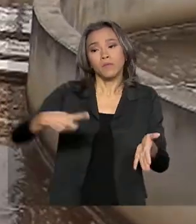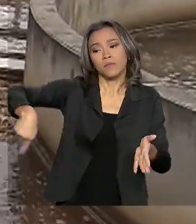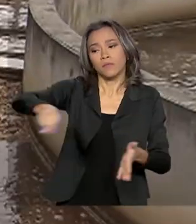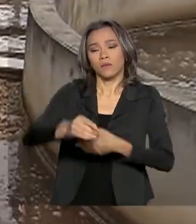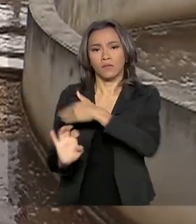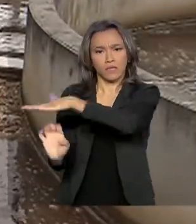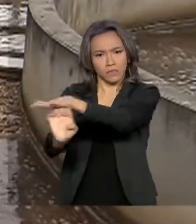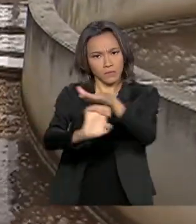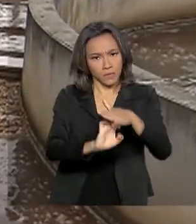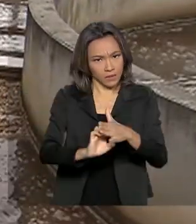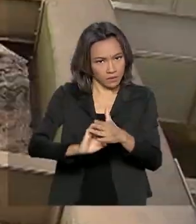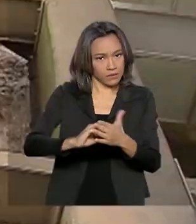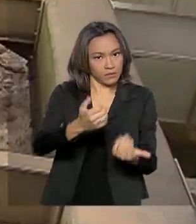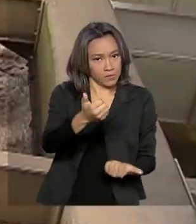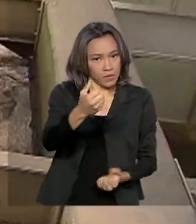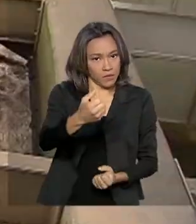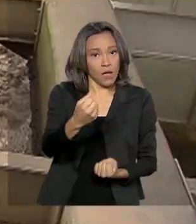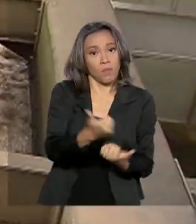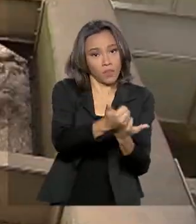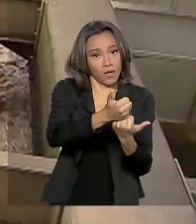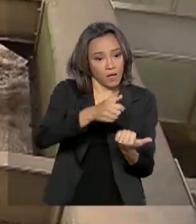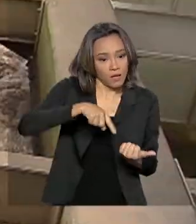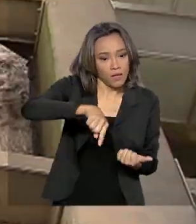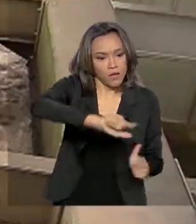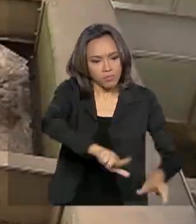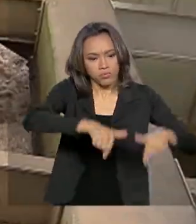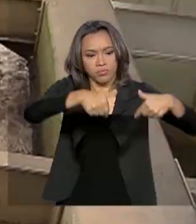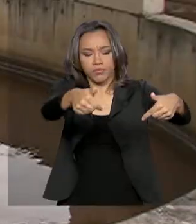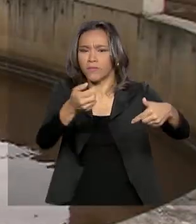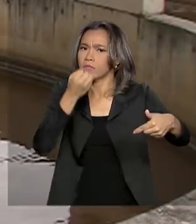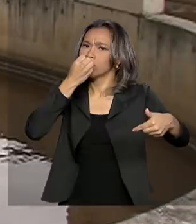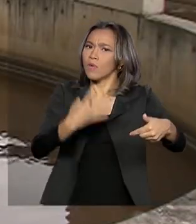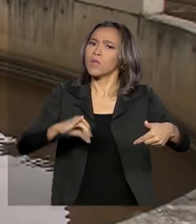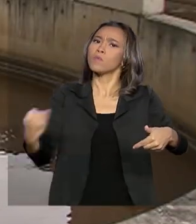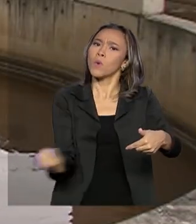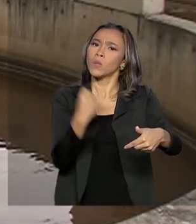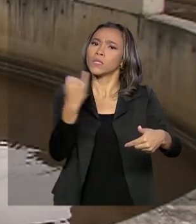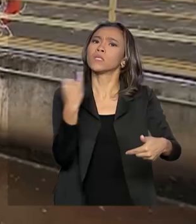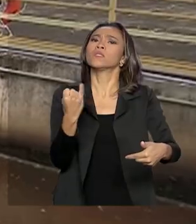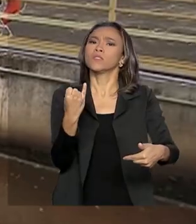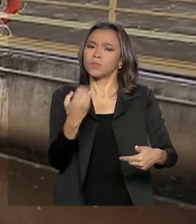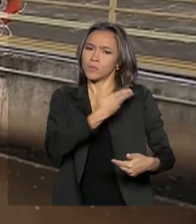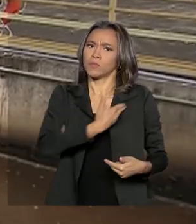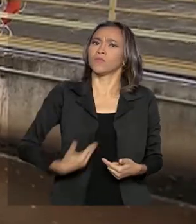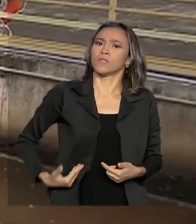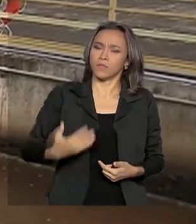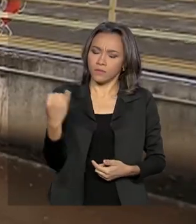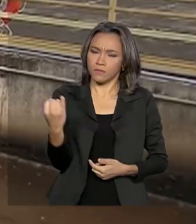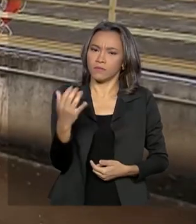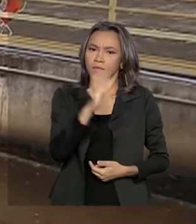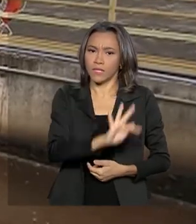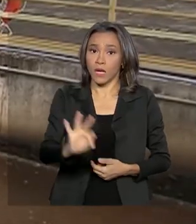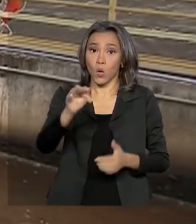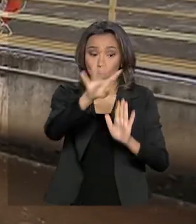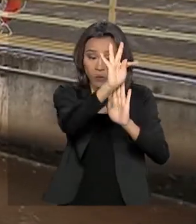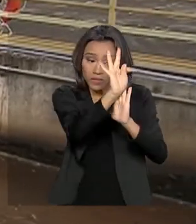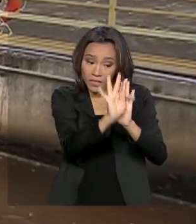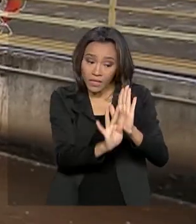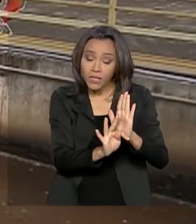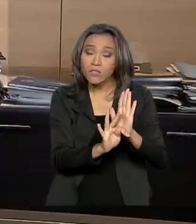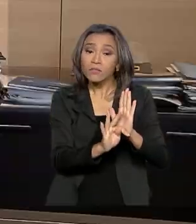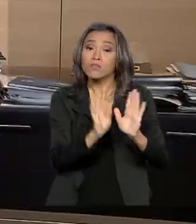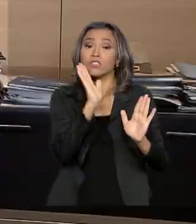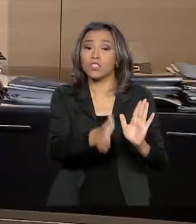na prestação de serviços, vai ser um importante aliado do governo federal. O texto está em tramitação no